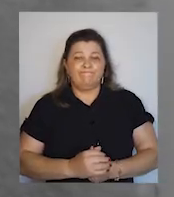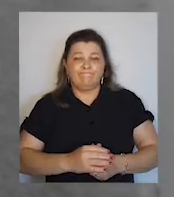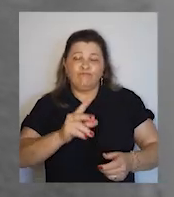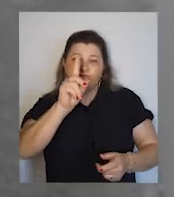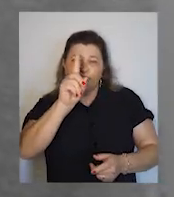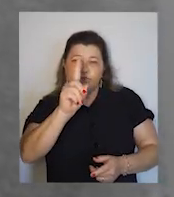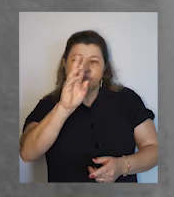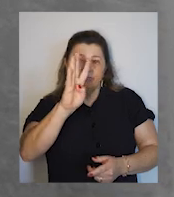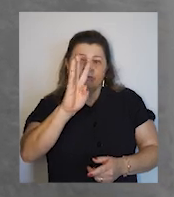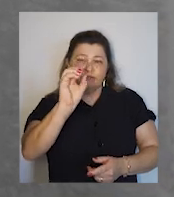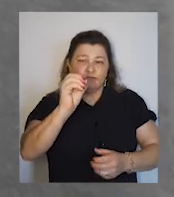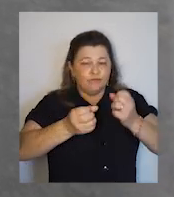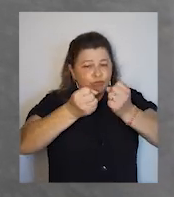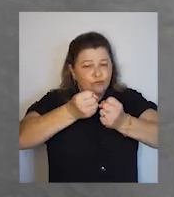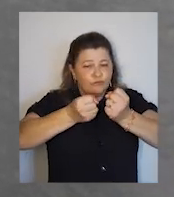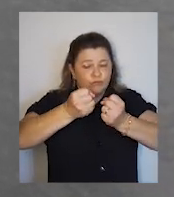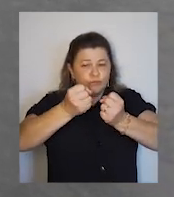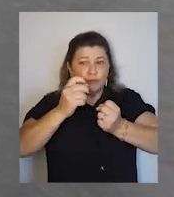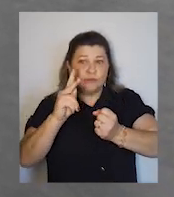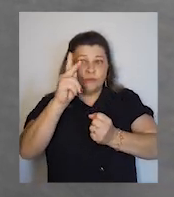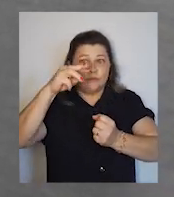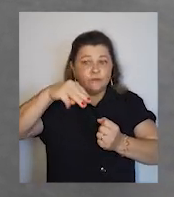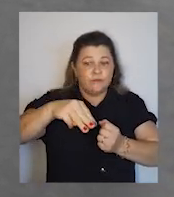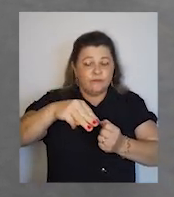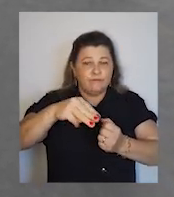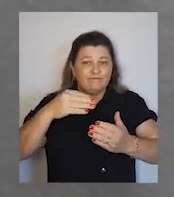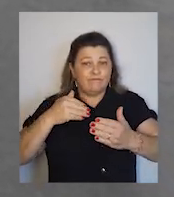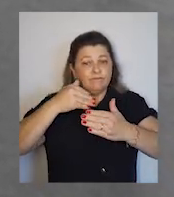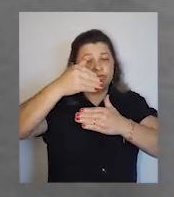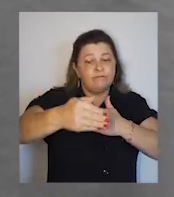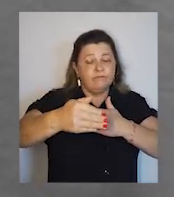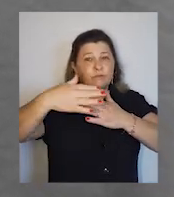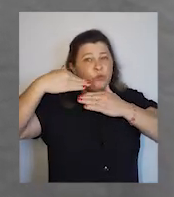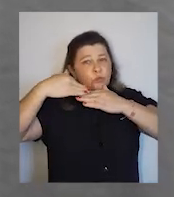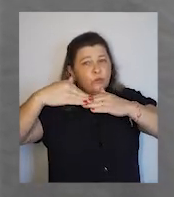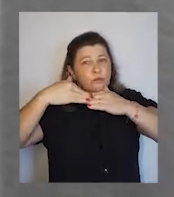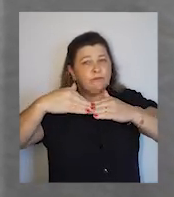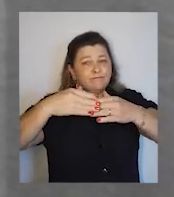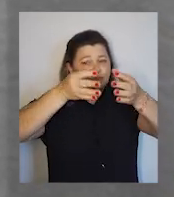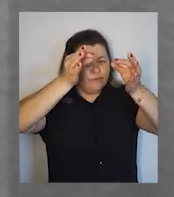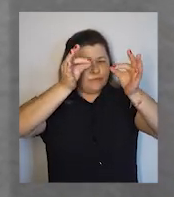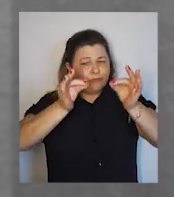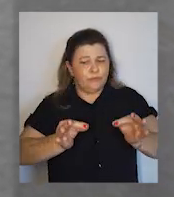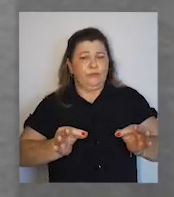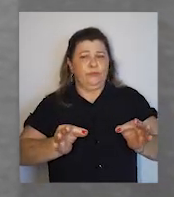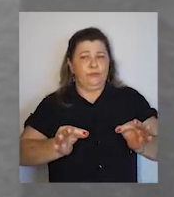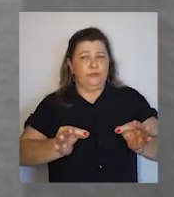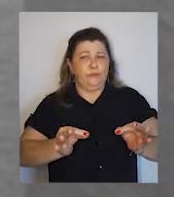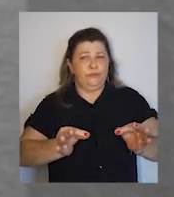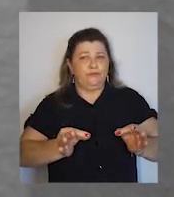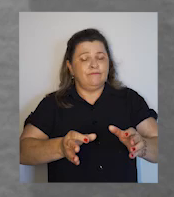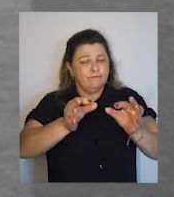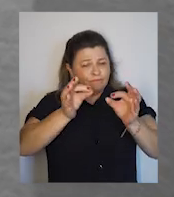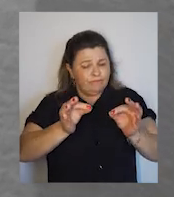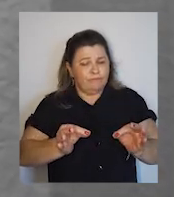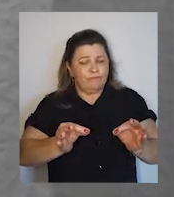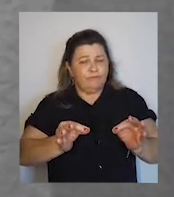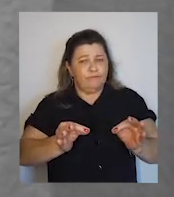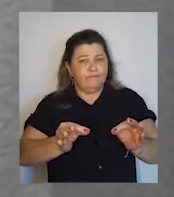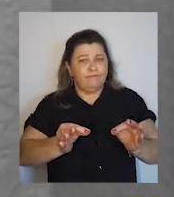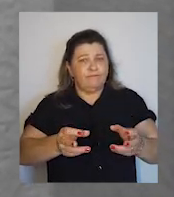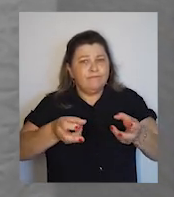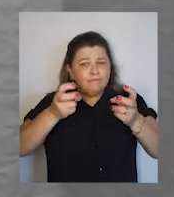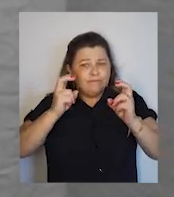botei 140 no meu carro, ia largar de frente com o caminhão, para ter certeza que ia dar certo.